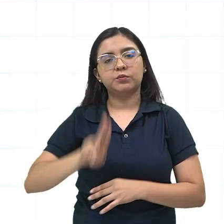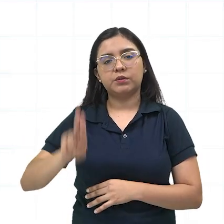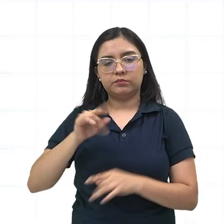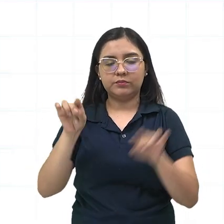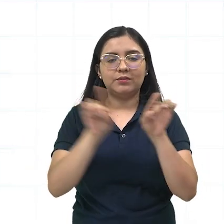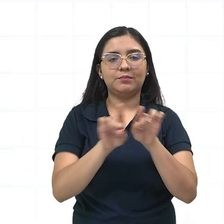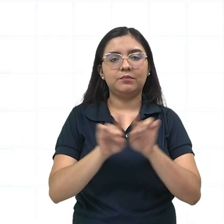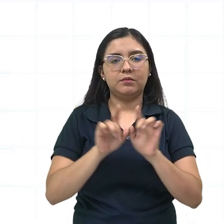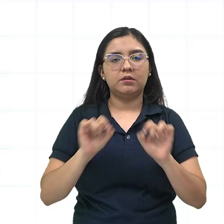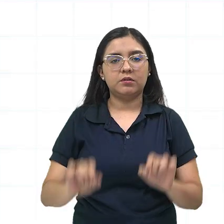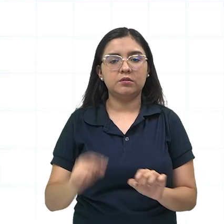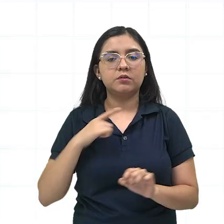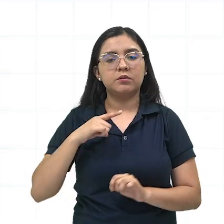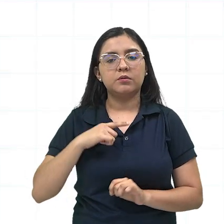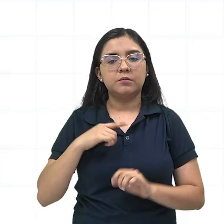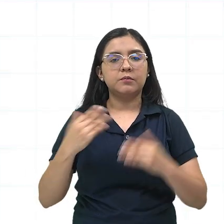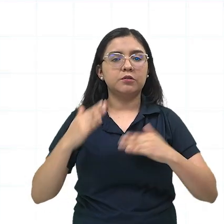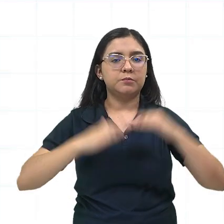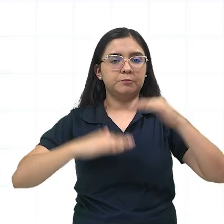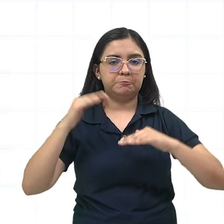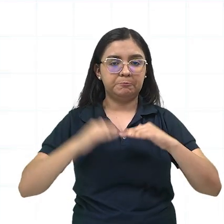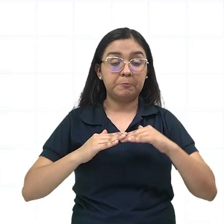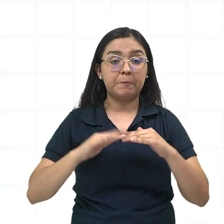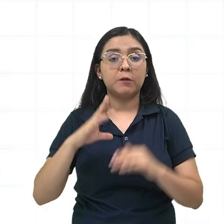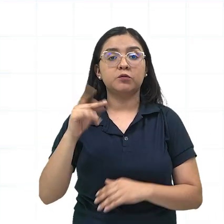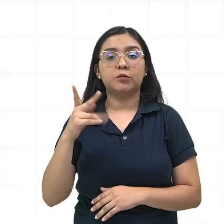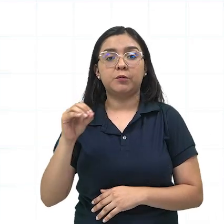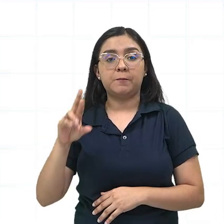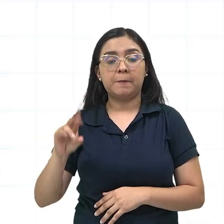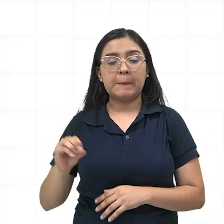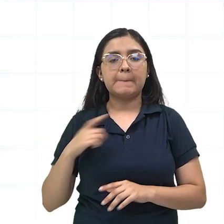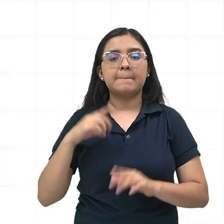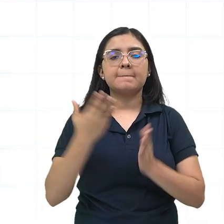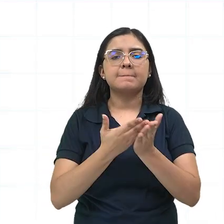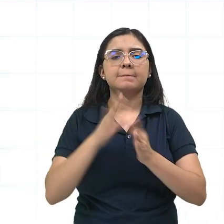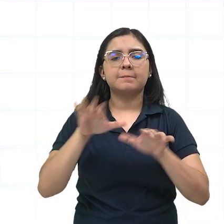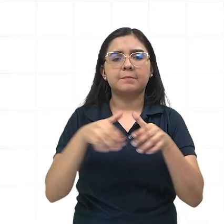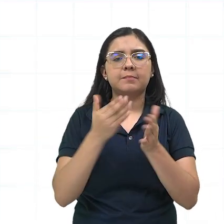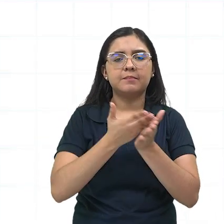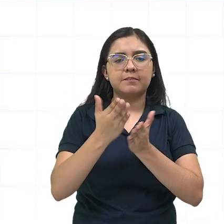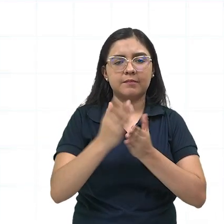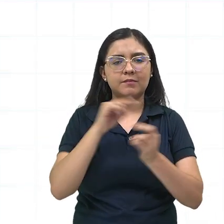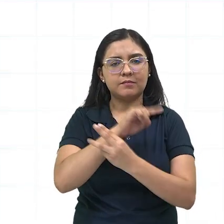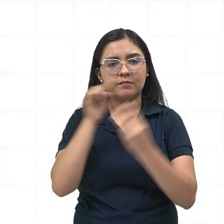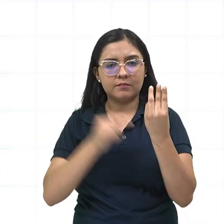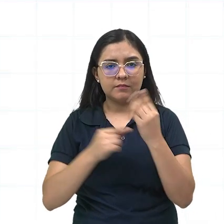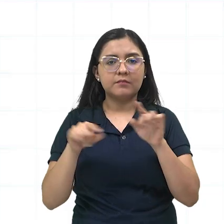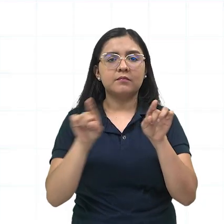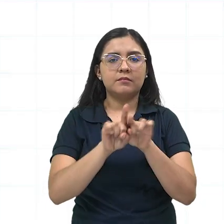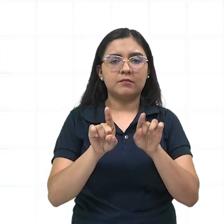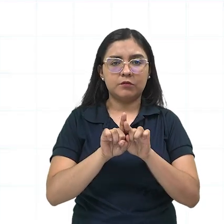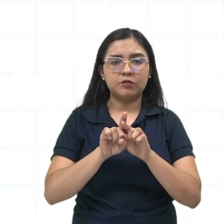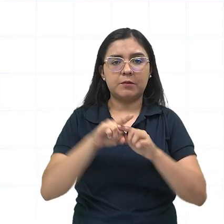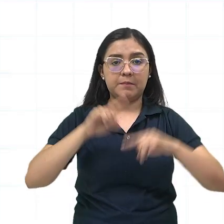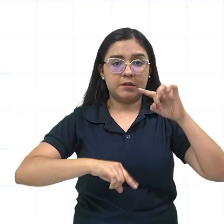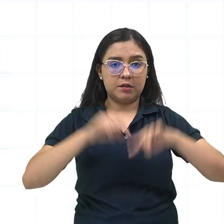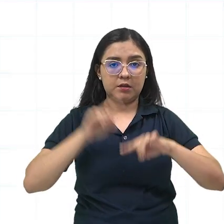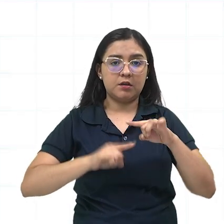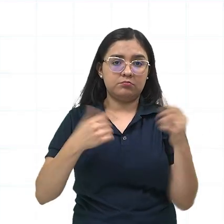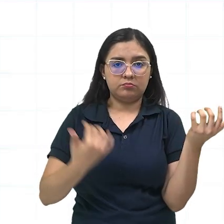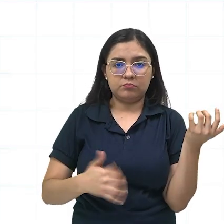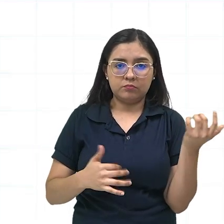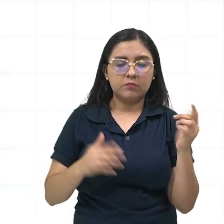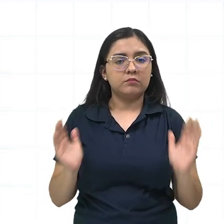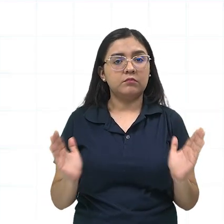utilizados também pelos solistas. Então, aquela formação inicial, que era pau e corda, aquela trinca da flauta, do violão